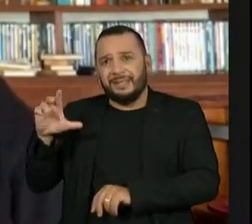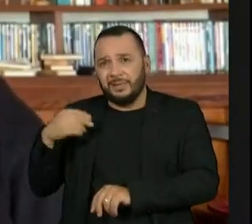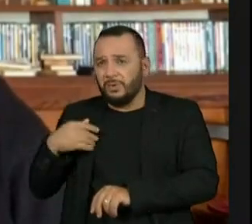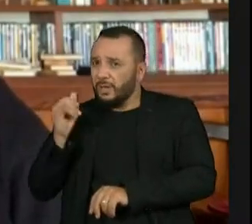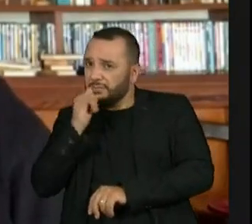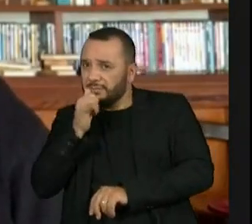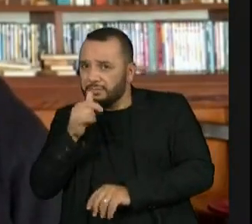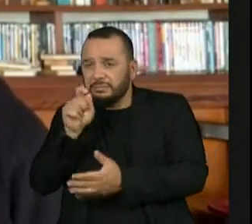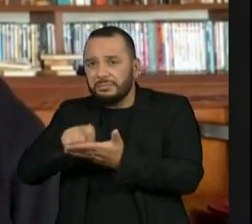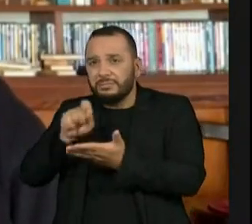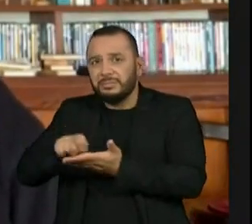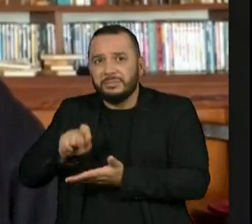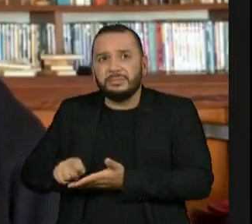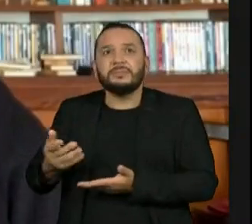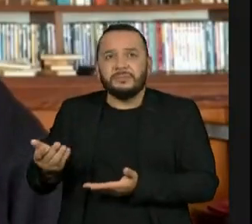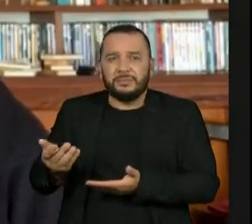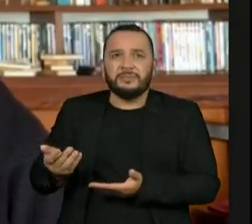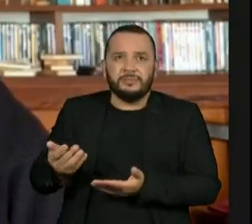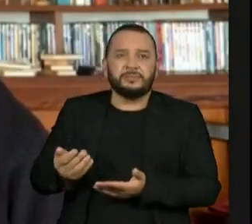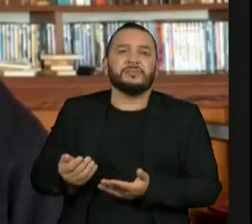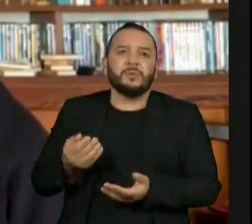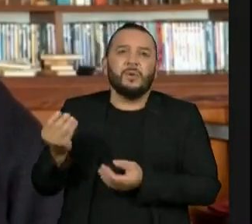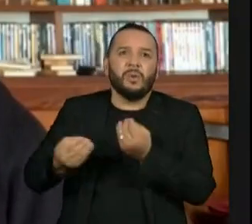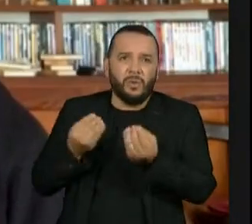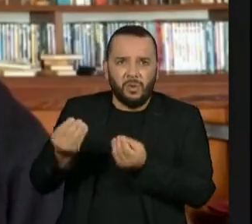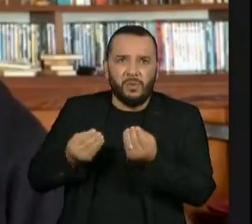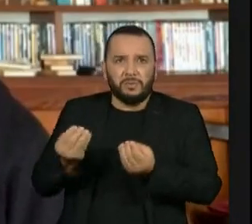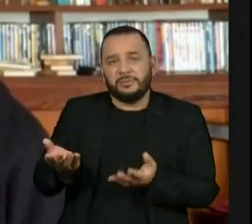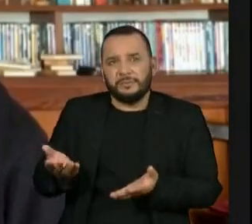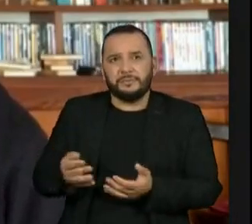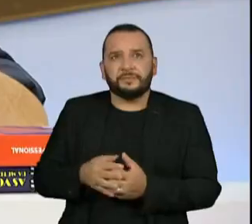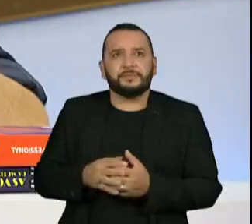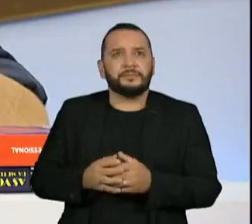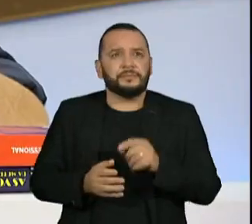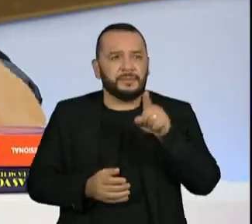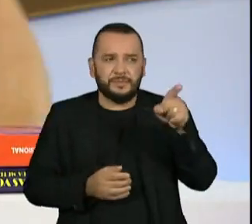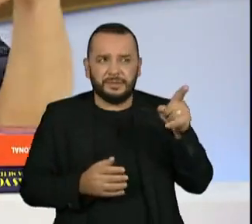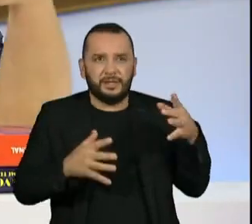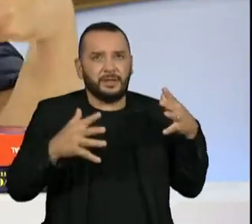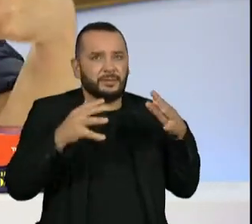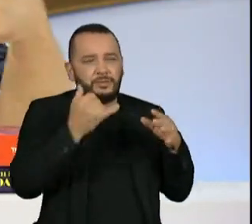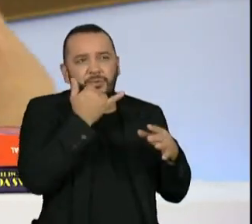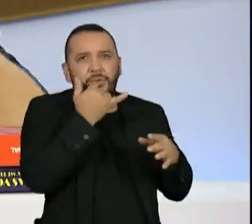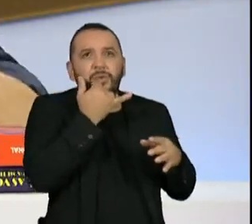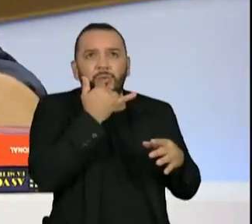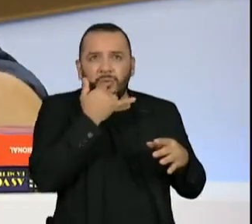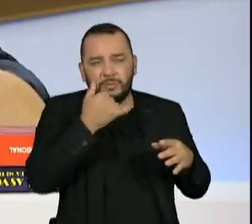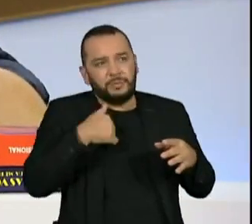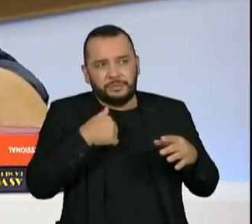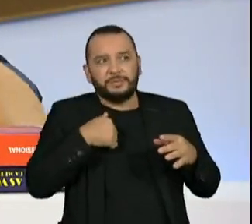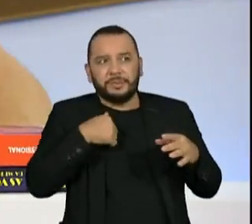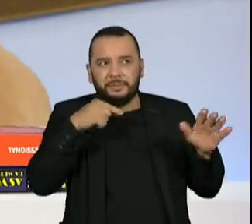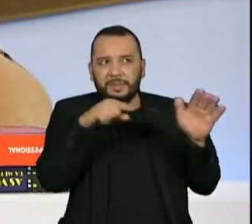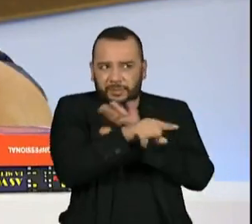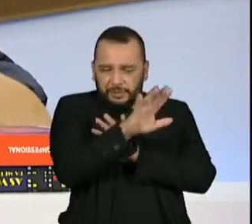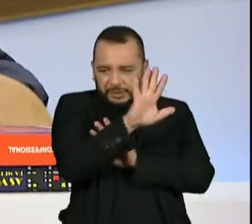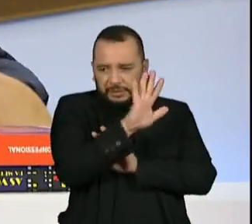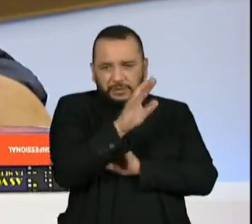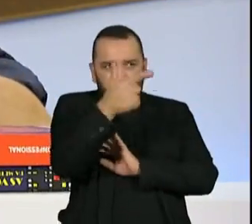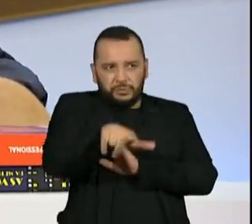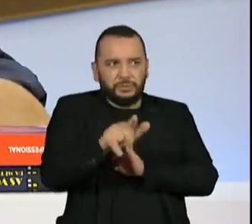Rui, sobre a língua tupi, na revista de Antropofagia. Você não está confundindo, desculpe fazer a réplica já em cima, mas